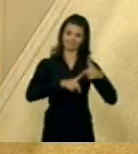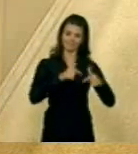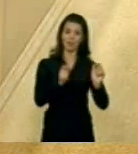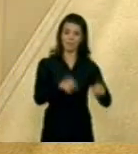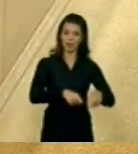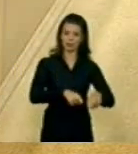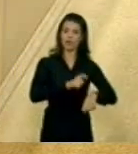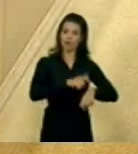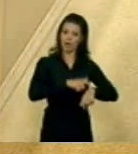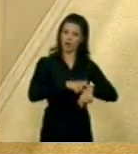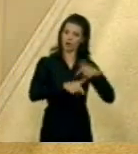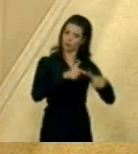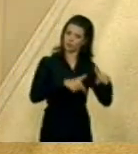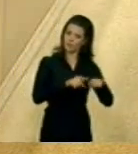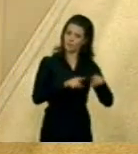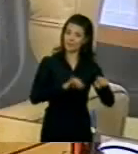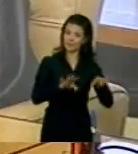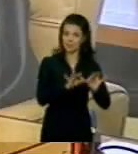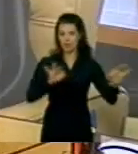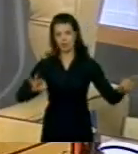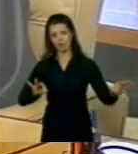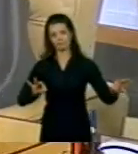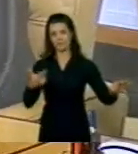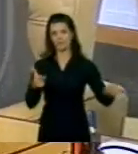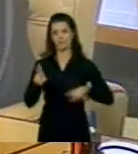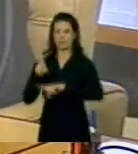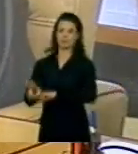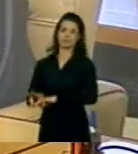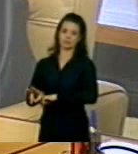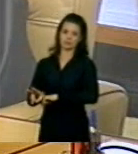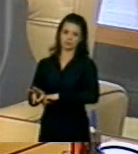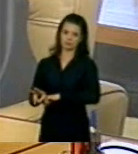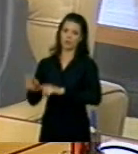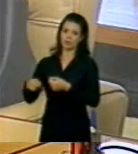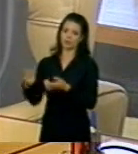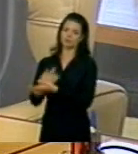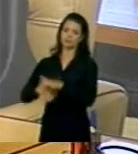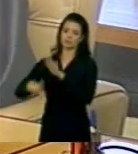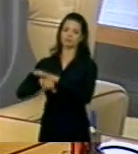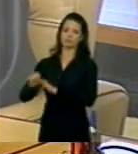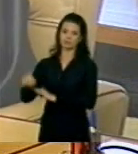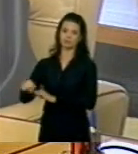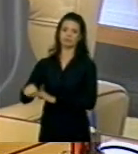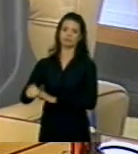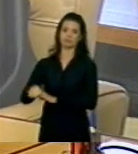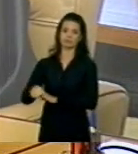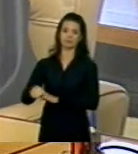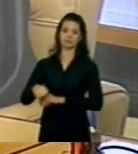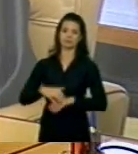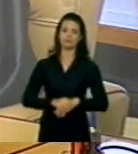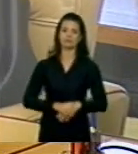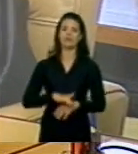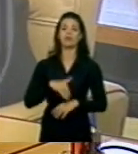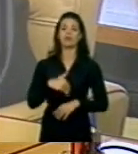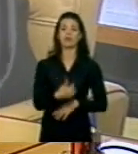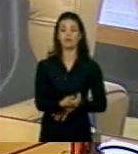faz presente a imunidade. A dimensão da finalidade, portanto, teleológica do princípio